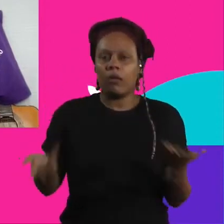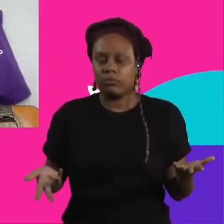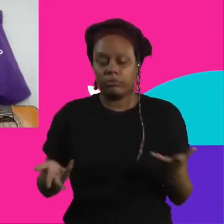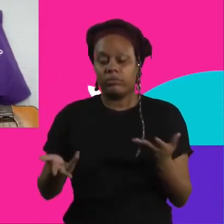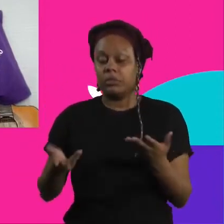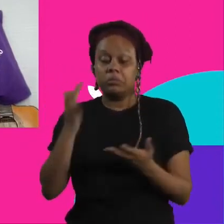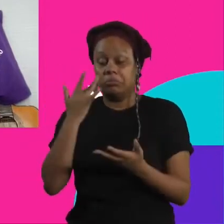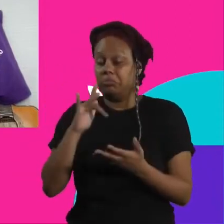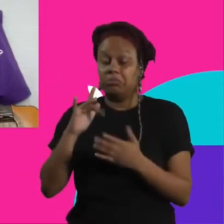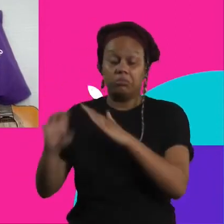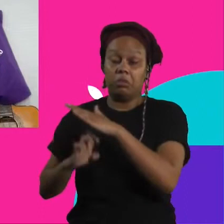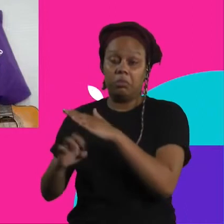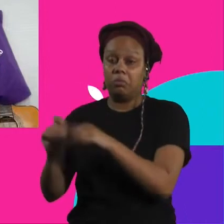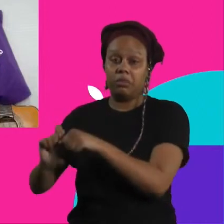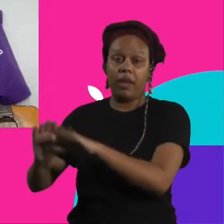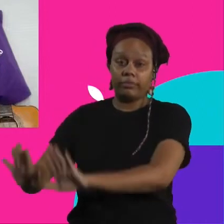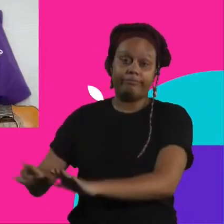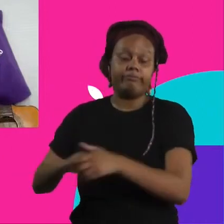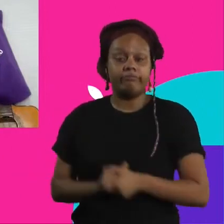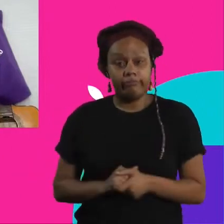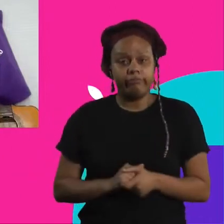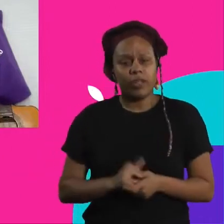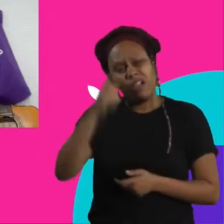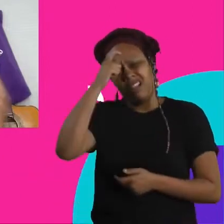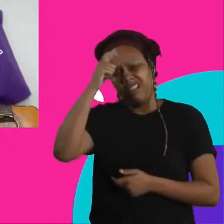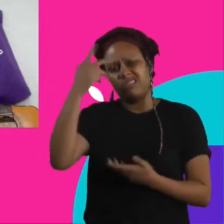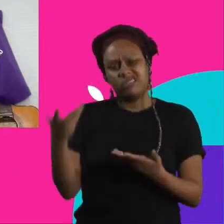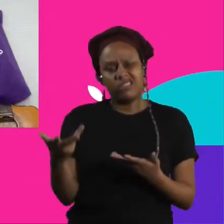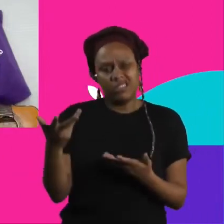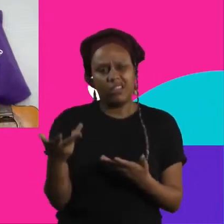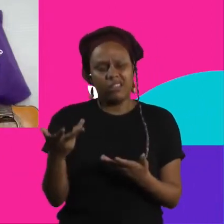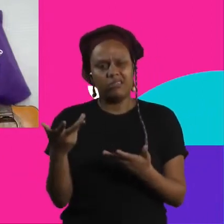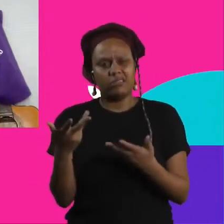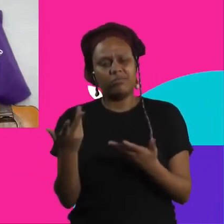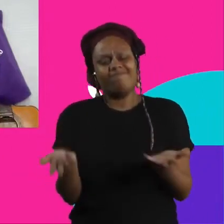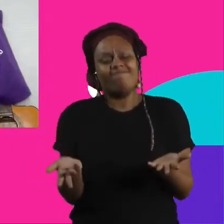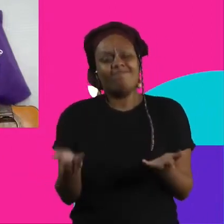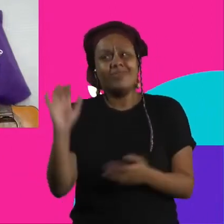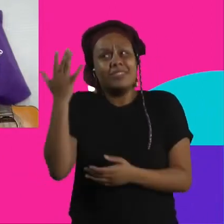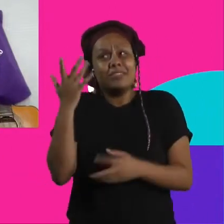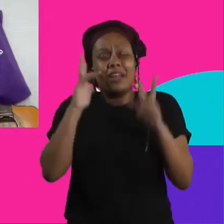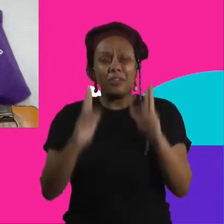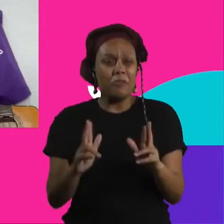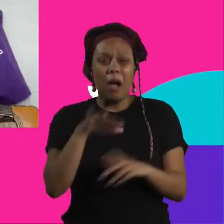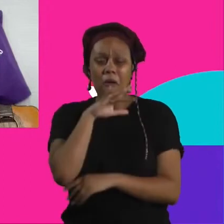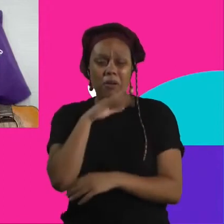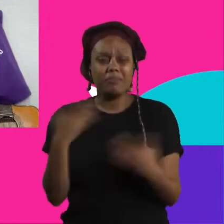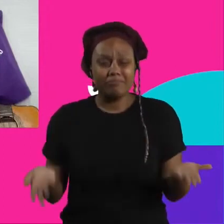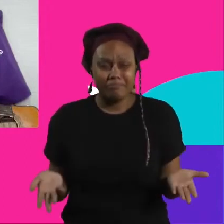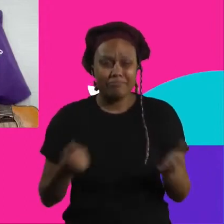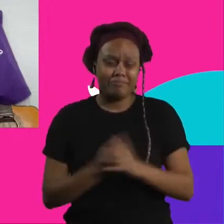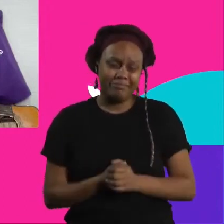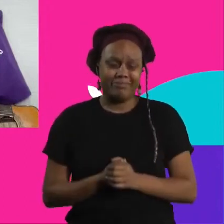faz, o nível de inconsciência com que você está fazendo as duas coisas é o mesmo, e o resultado vai ser ruim nos dois casos. Então, acho